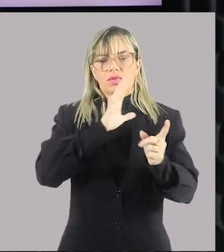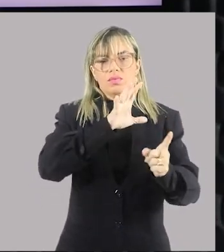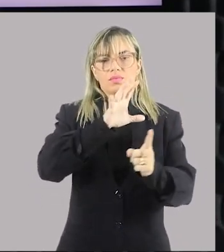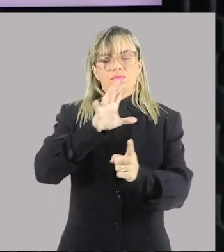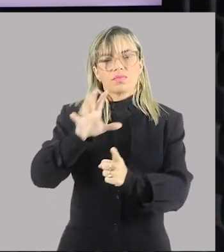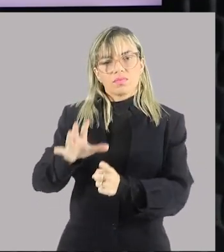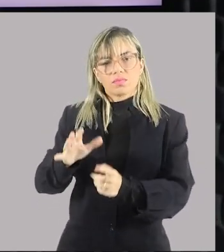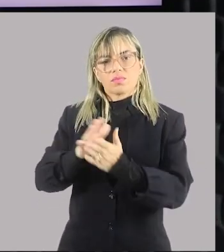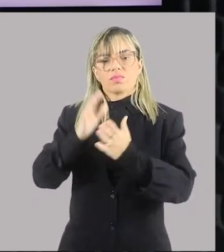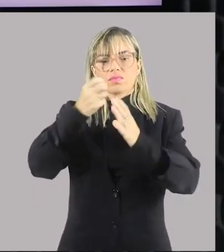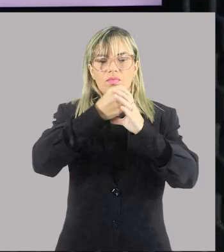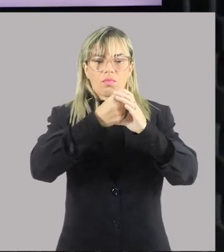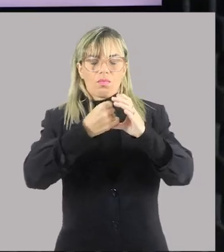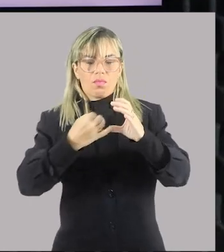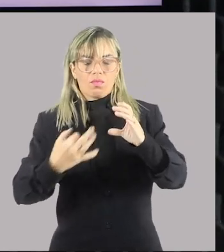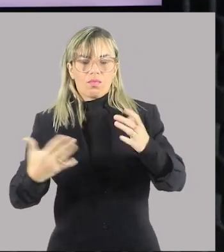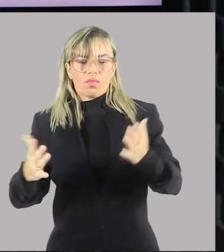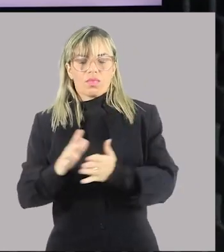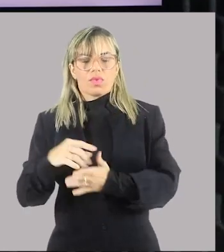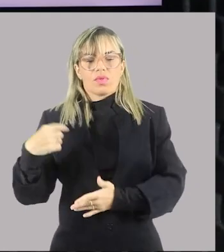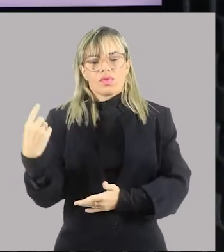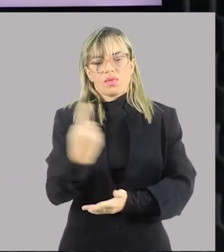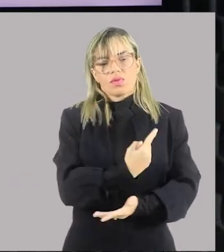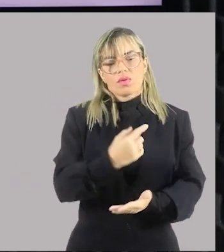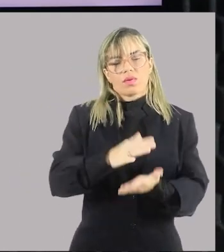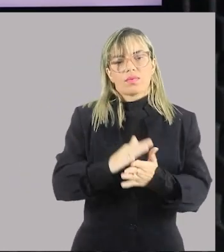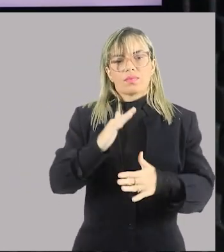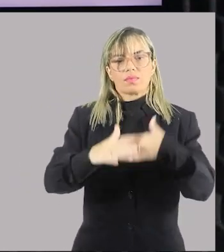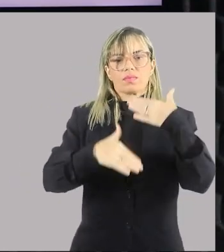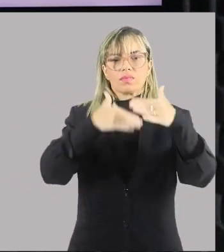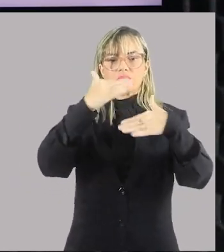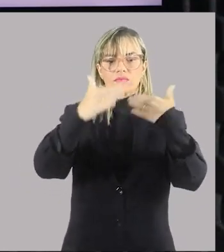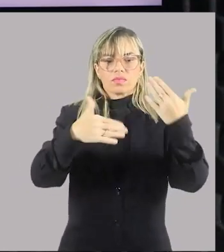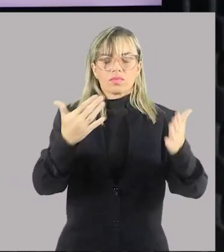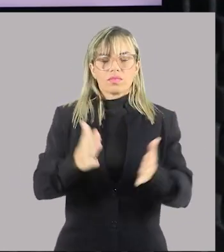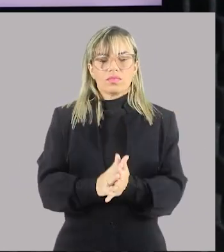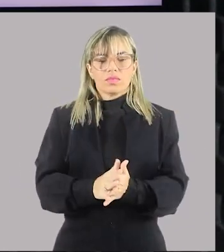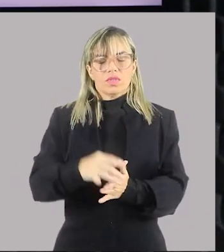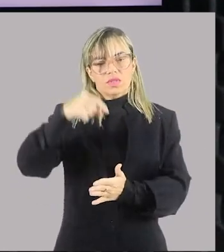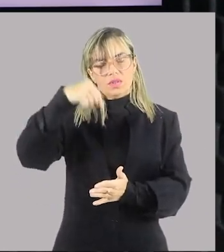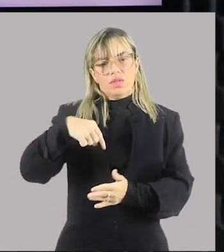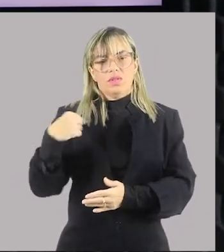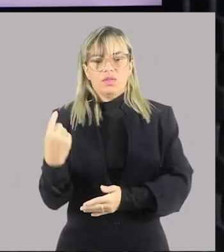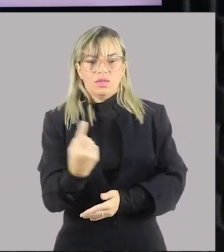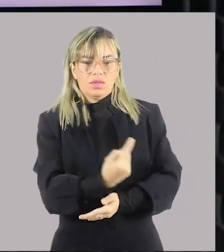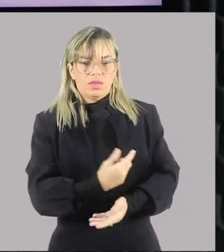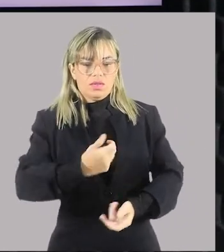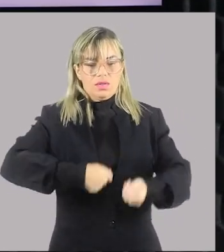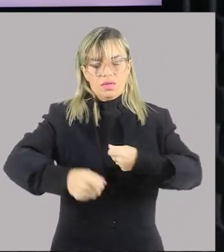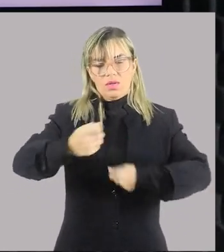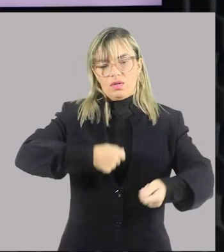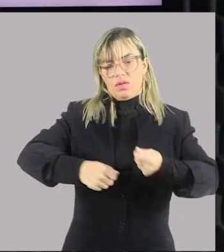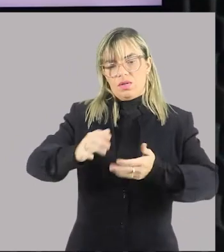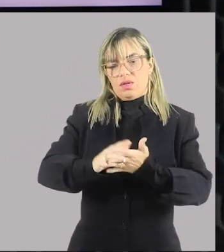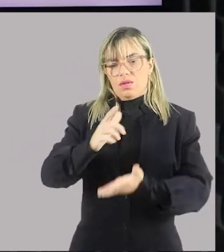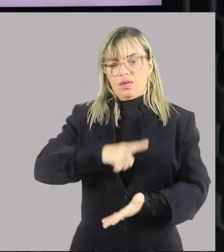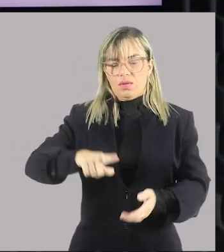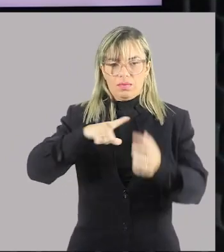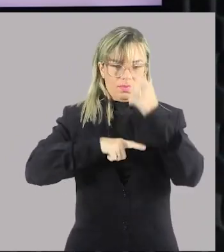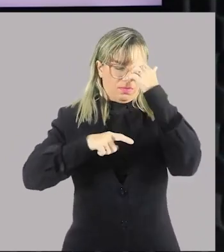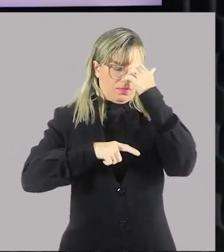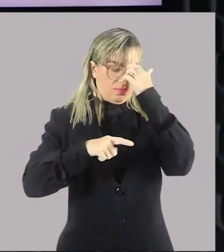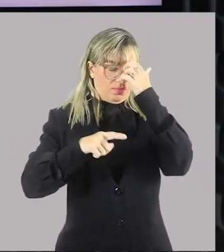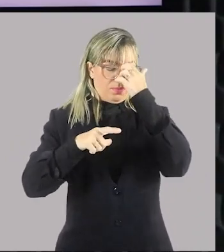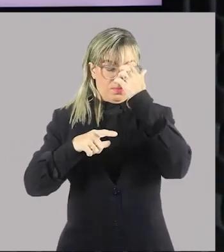contribuindo e caracterizando o nosso desenvolvimento da nossa economia. Então, nesse caso, eu tenho aqui, né,